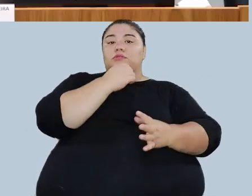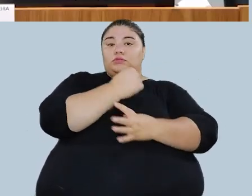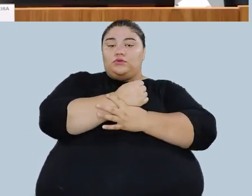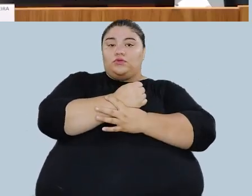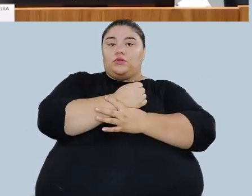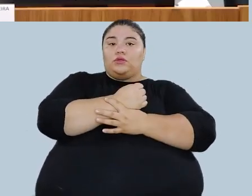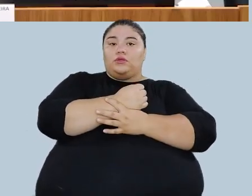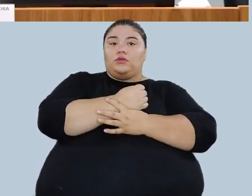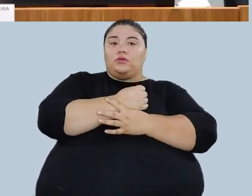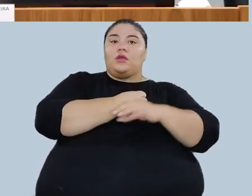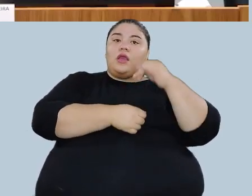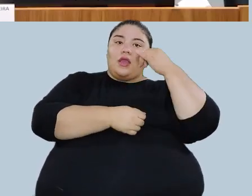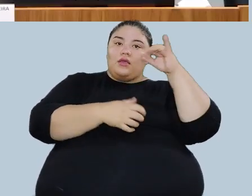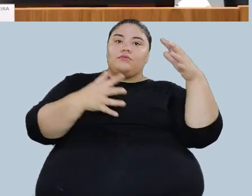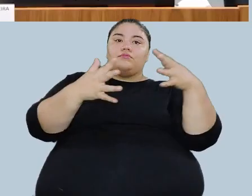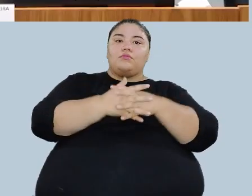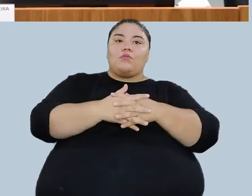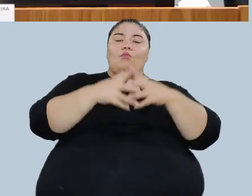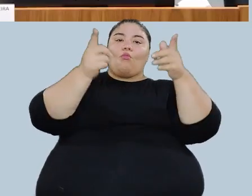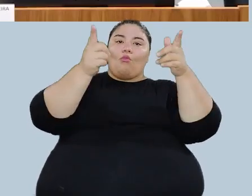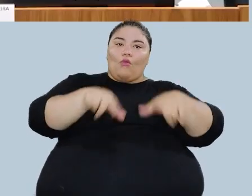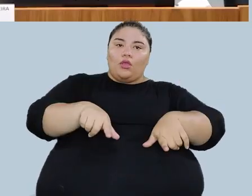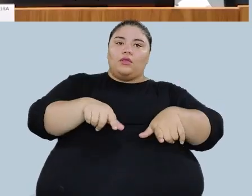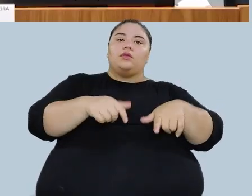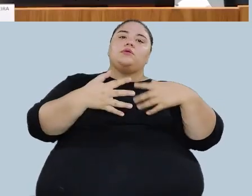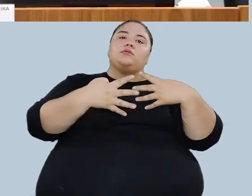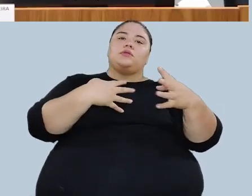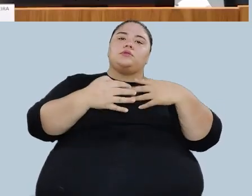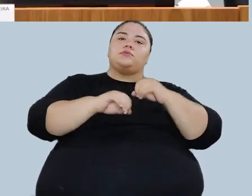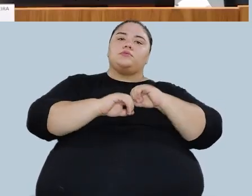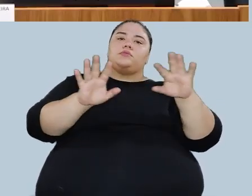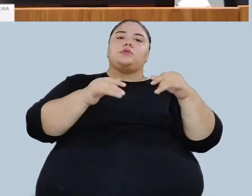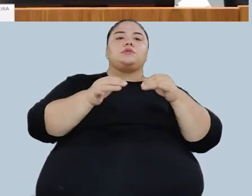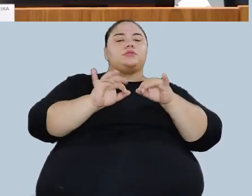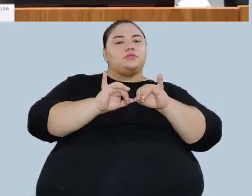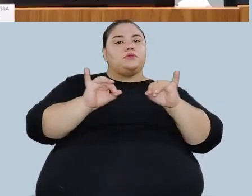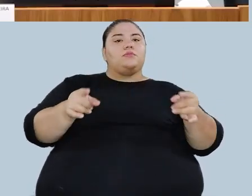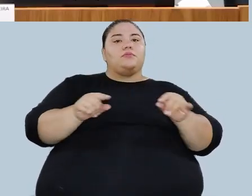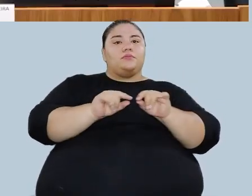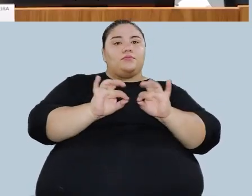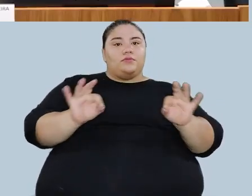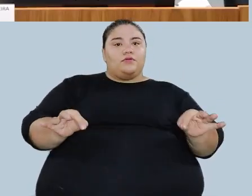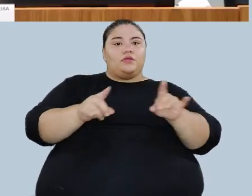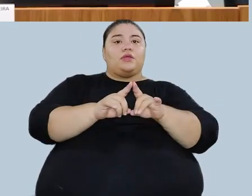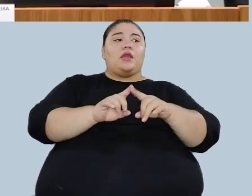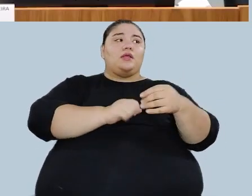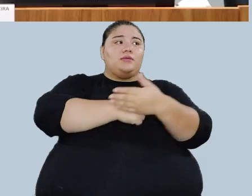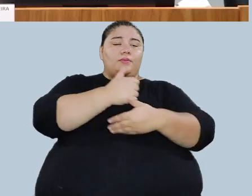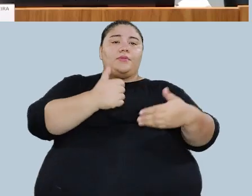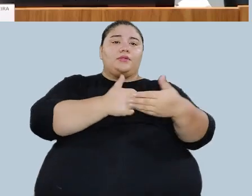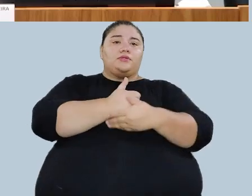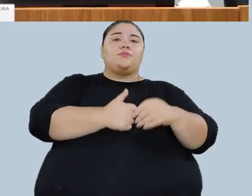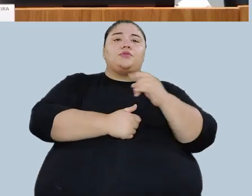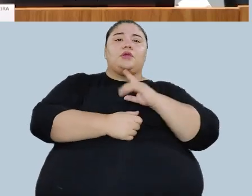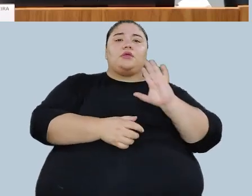não cumulatividade, neutralidade, transparência e simplificação. Esses princípios, eles estão,